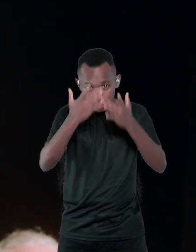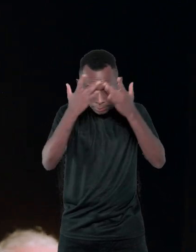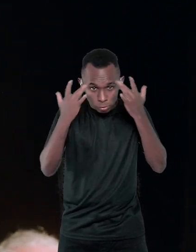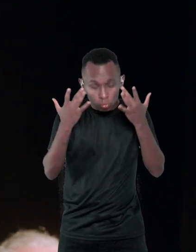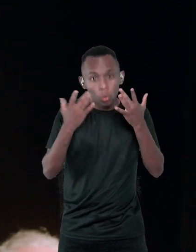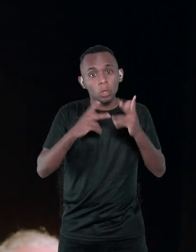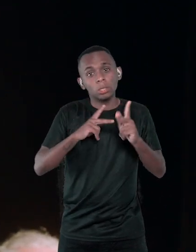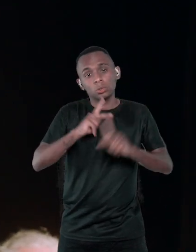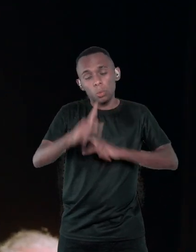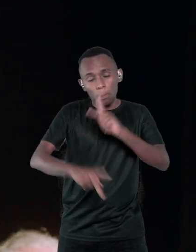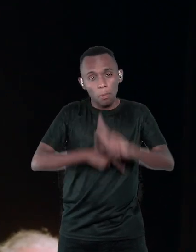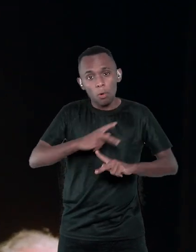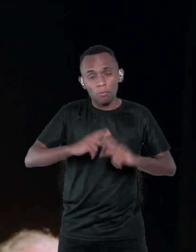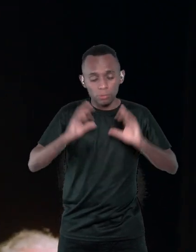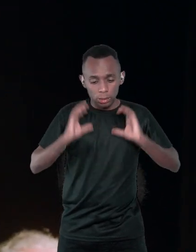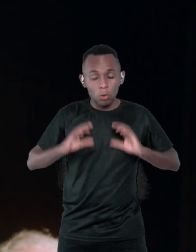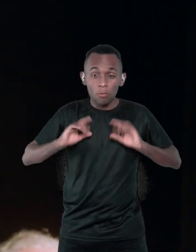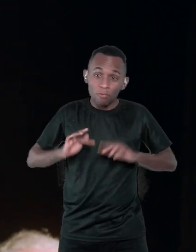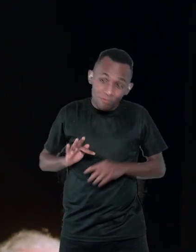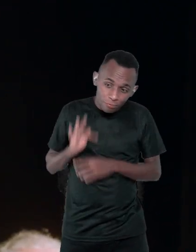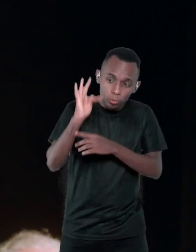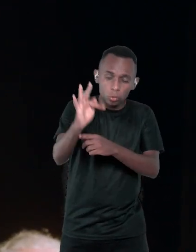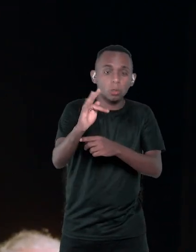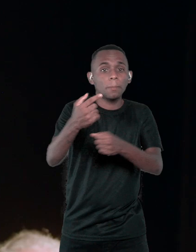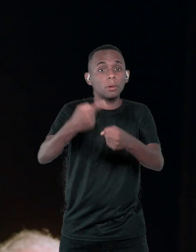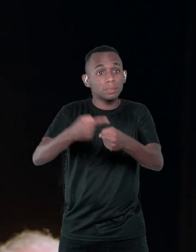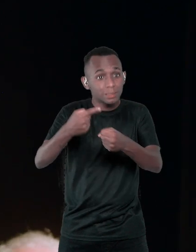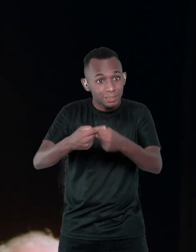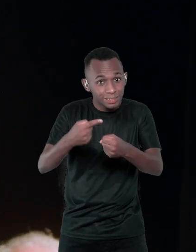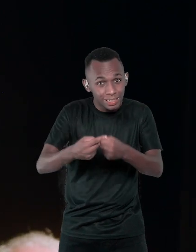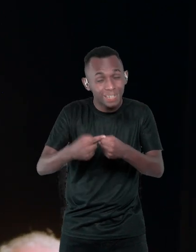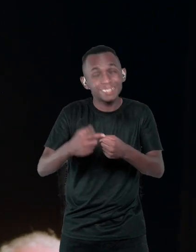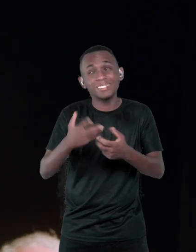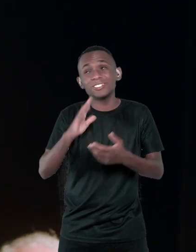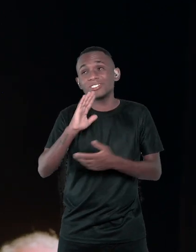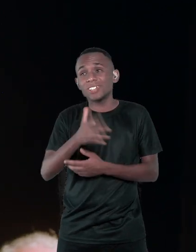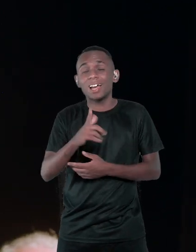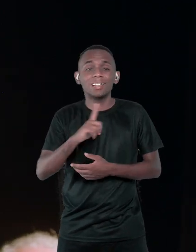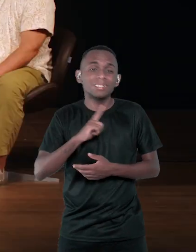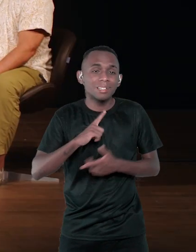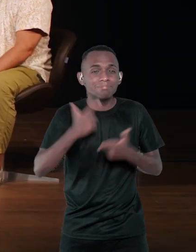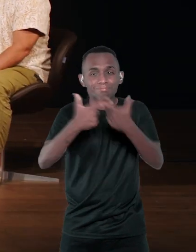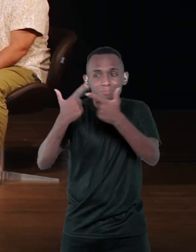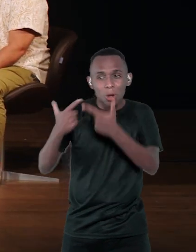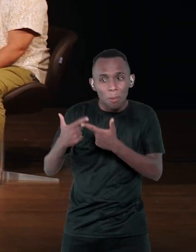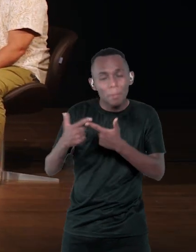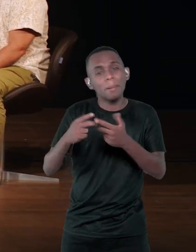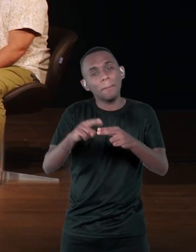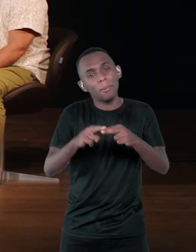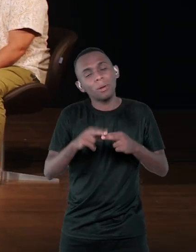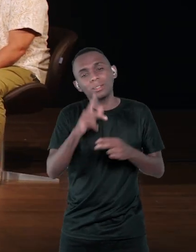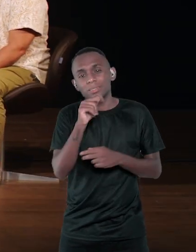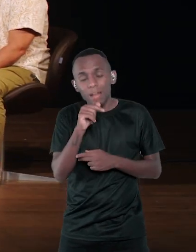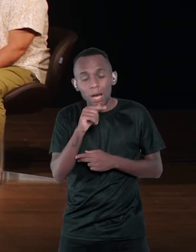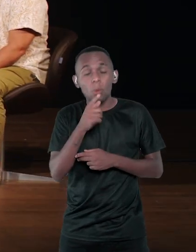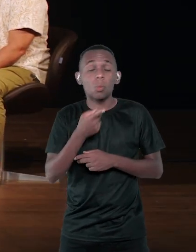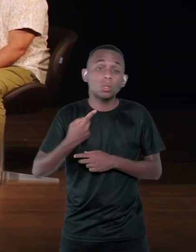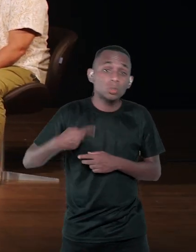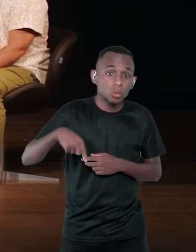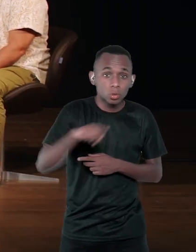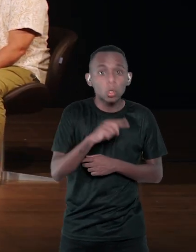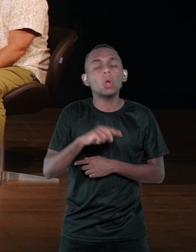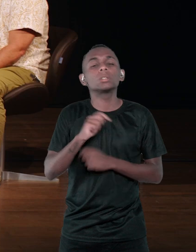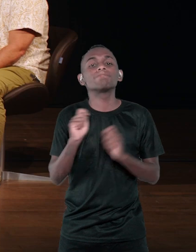Itabira, principalmente para uma cidade minerada que tem tanto problema de água, que a gente possa